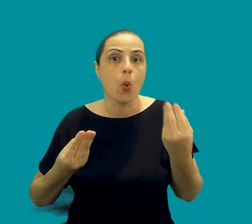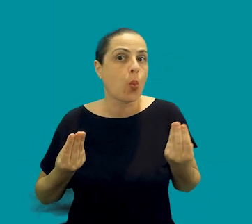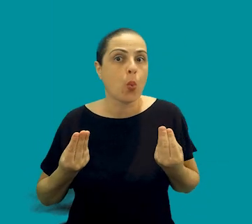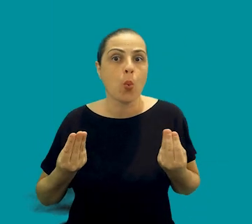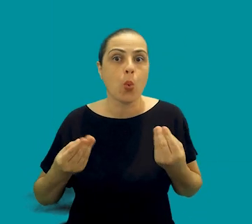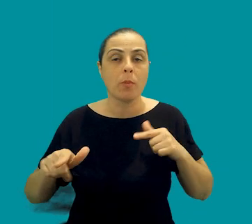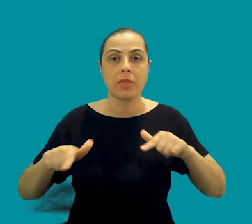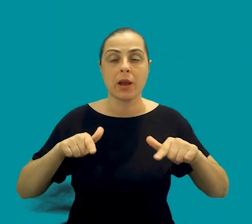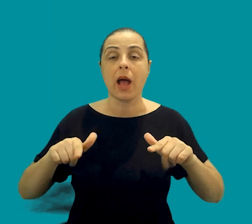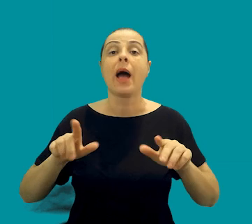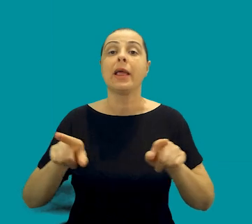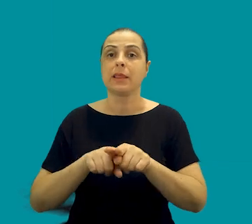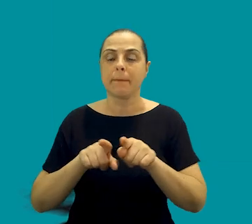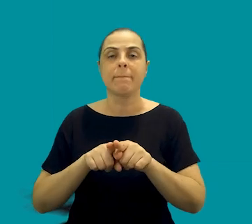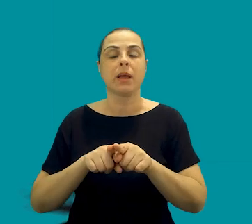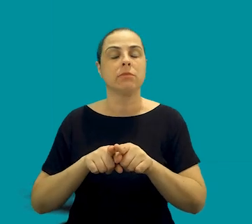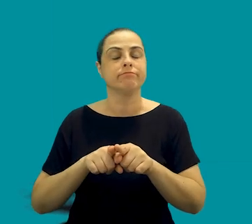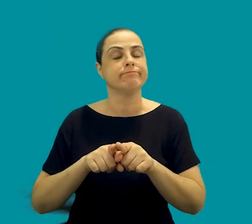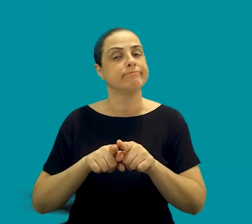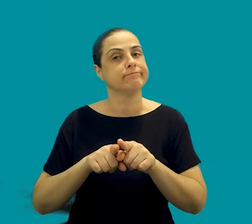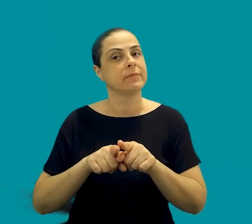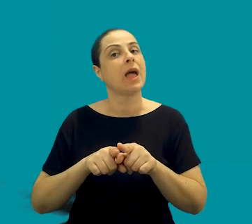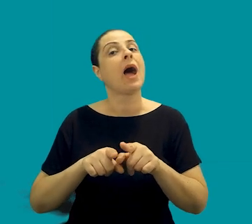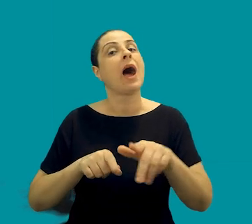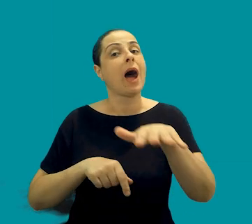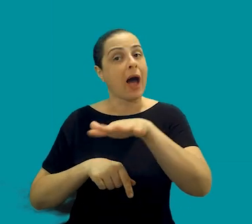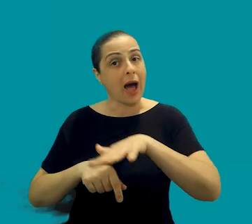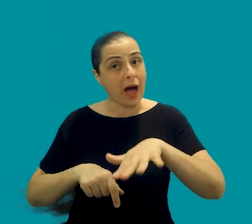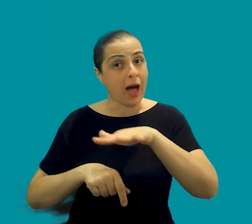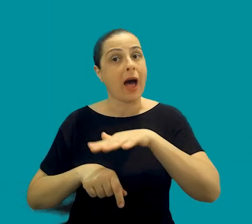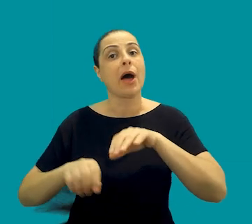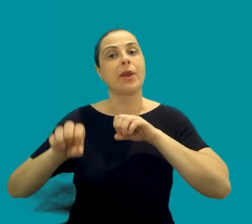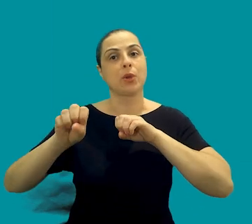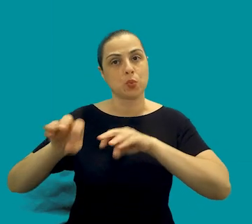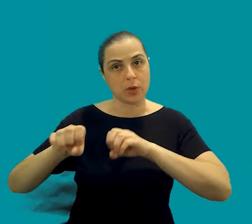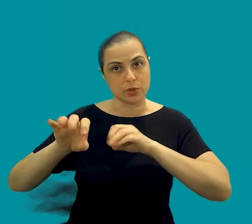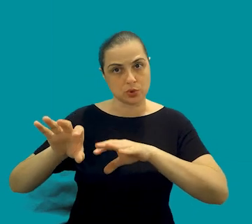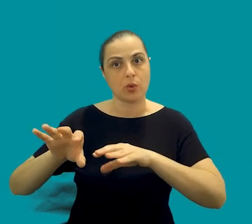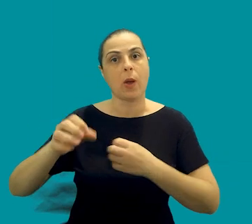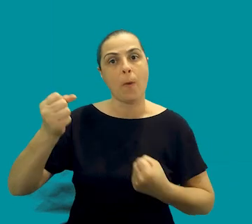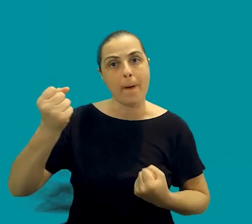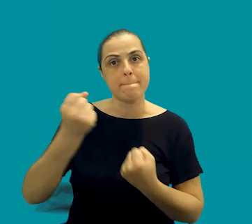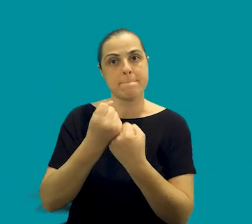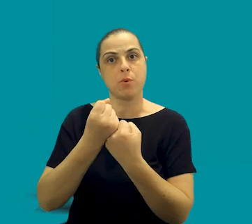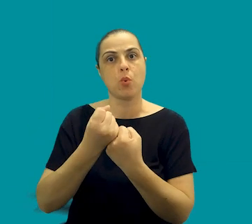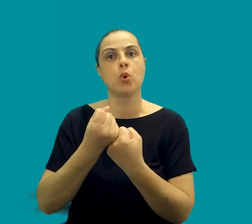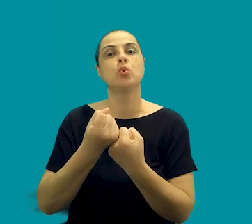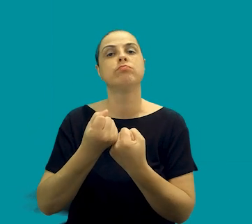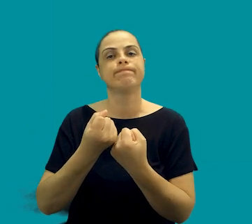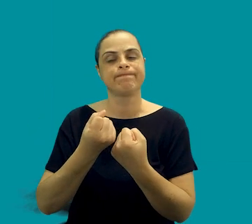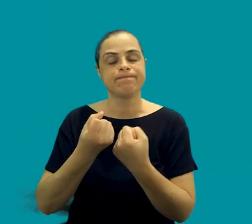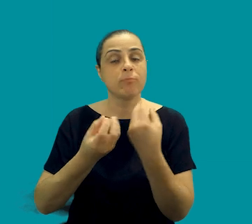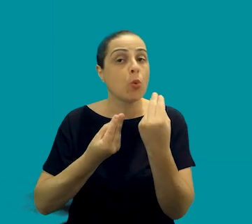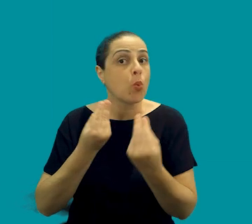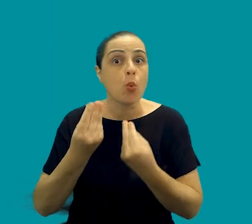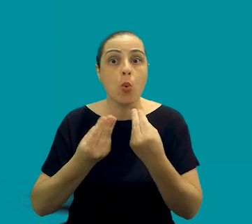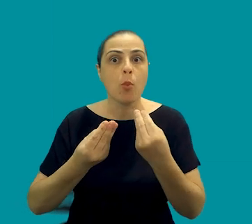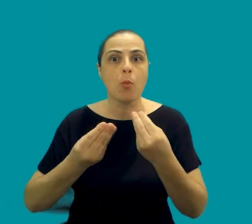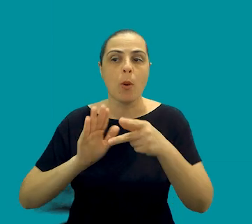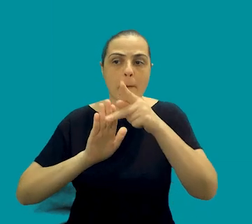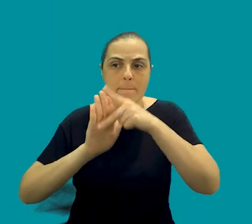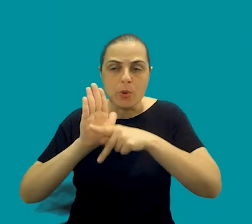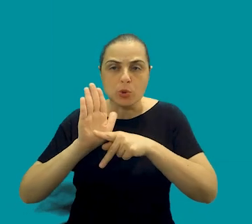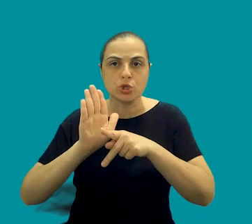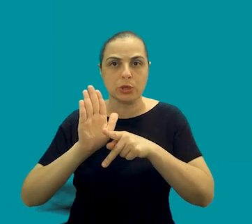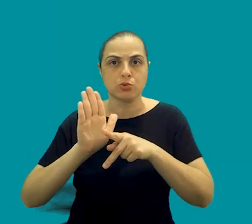à luz do movimento educacional que eles fazem parte, de toda a rede de apoio, e fazer um projeto robusto que faça